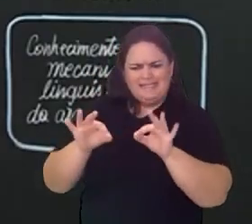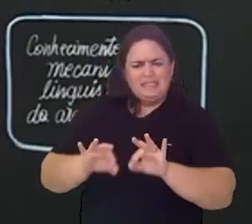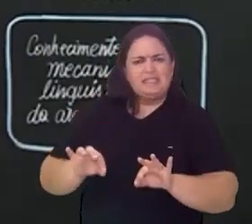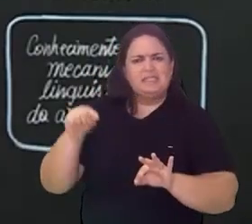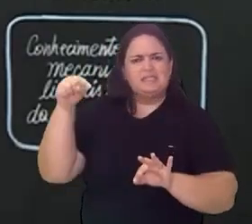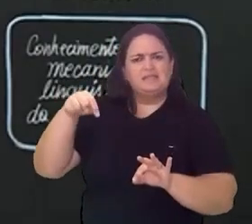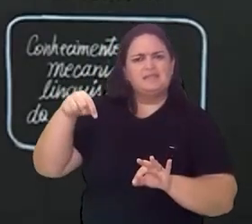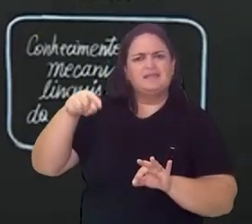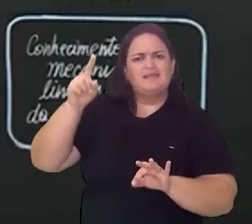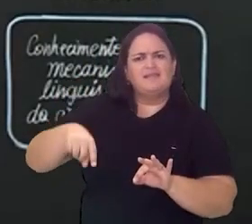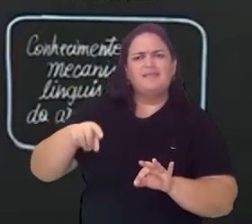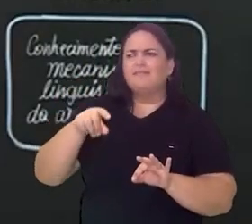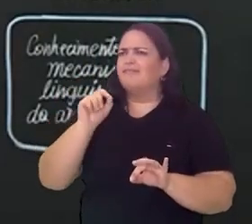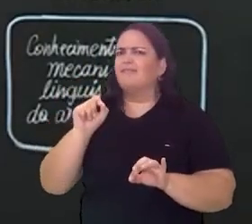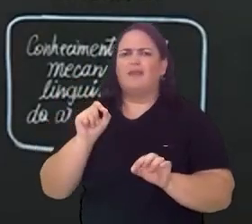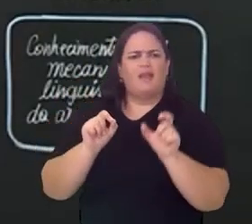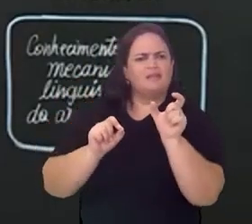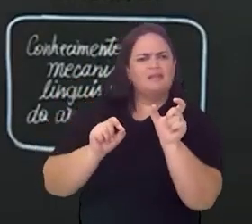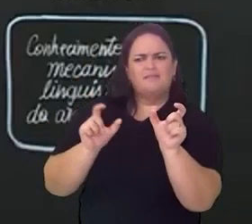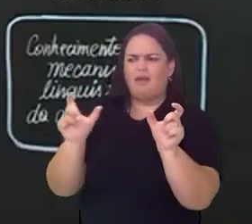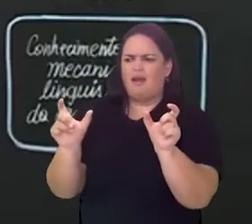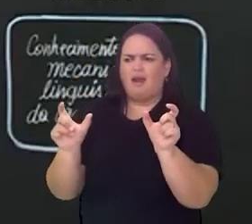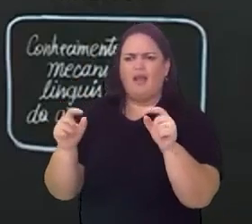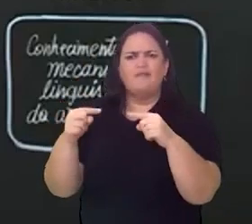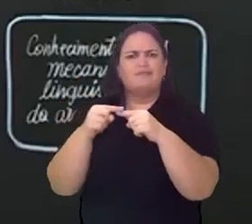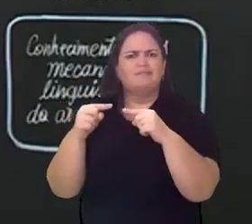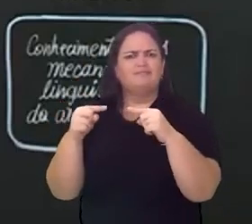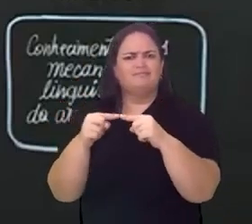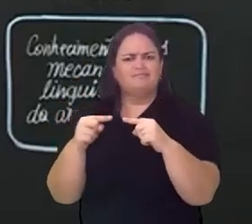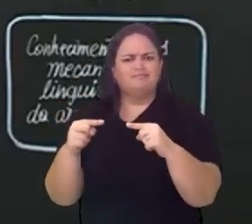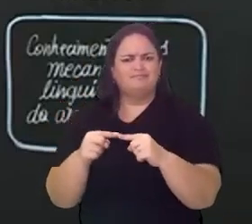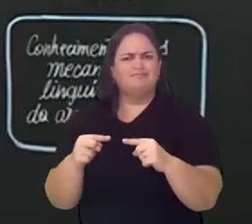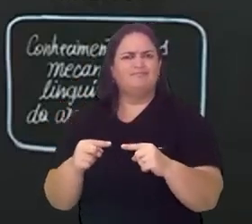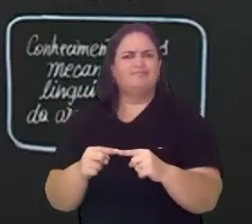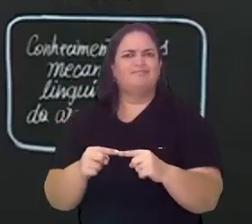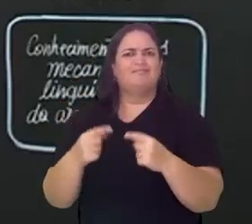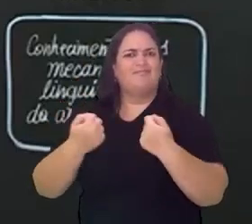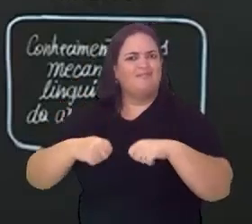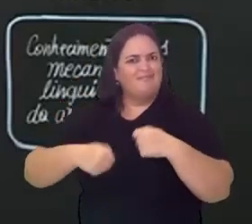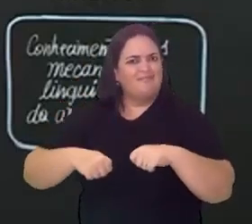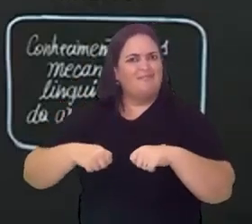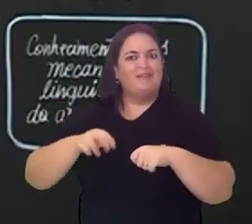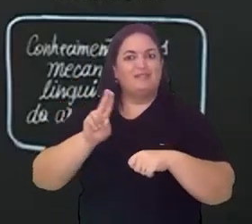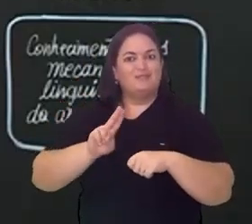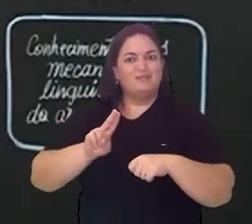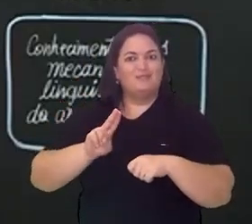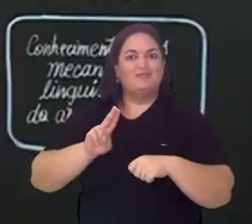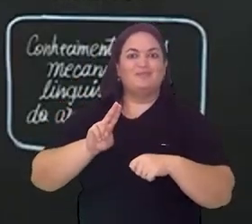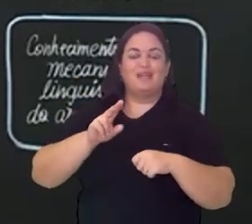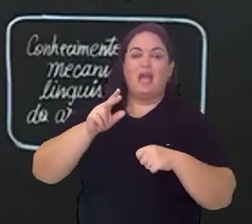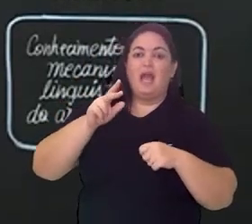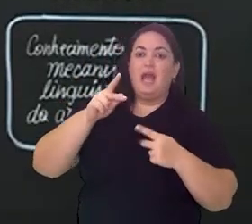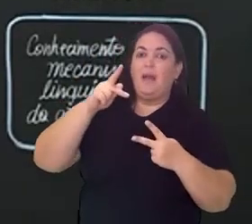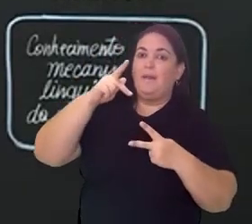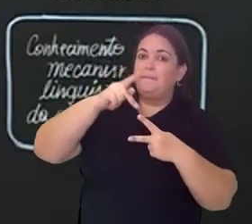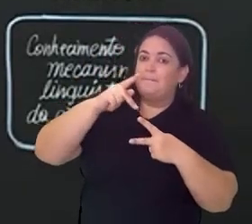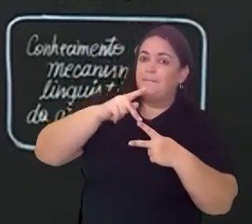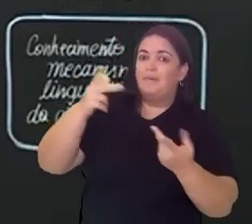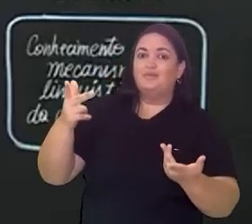das relações das palavras entre si, ou seja, como é que eu combino essas palavras. Para isso eu vou precisar usar corretamente